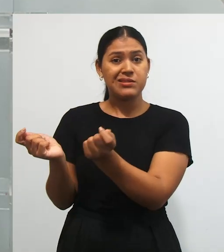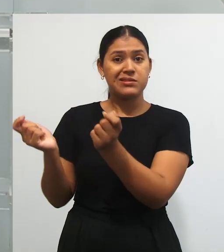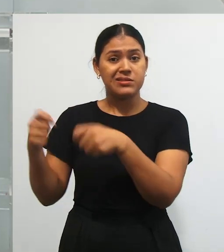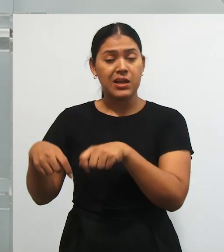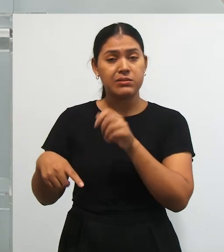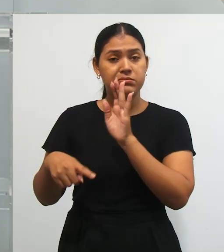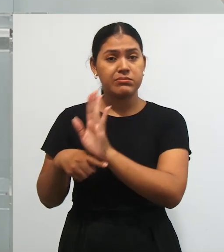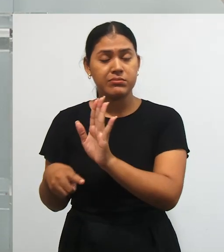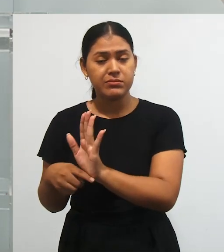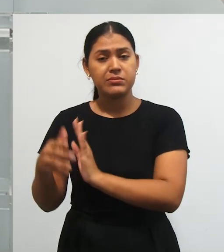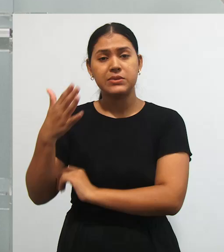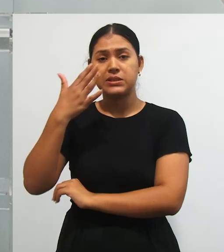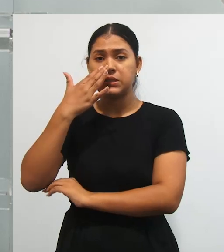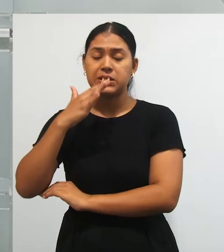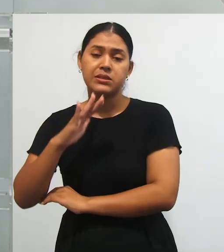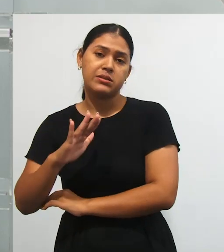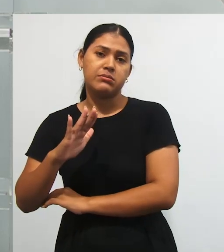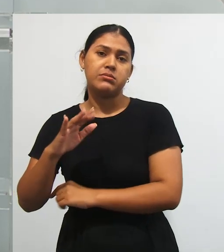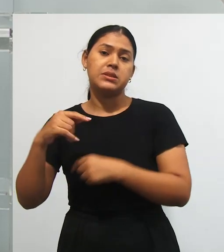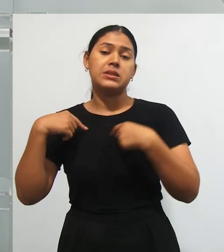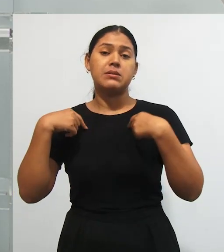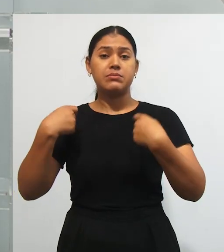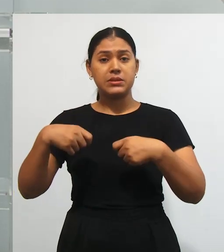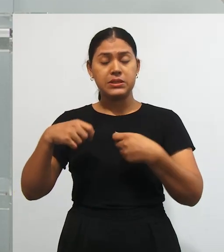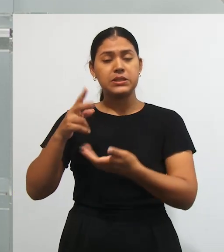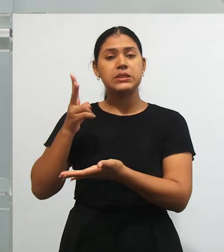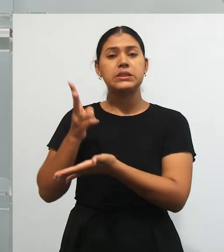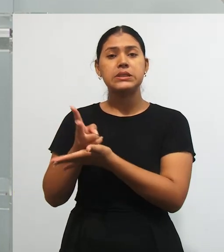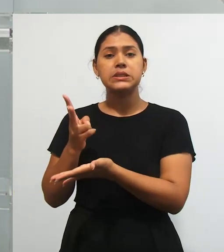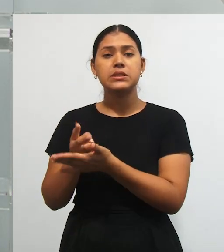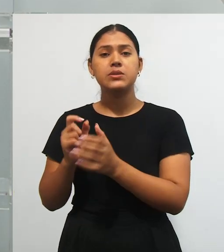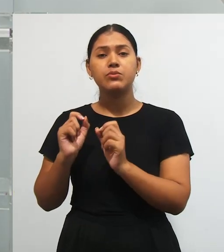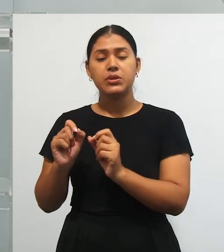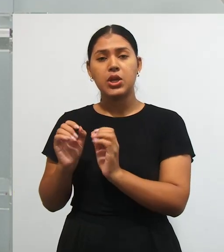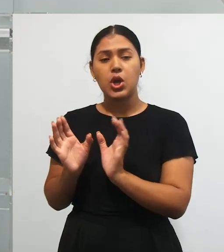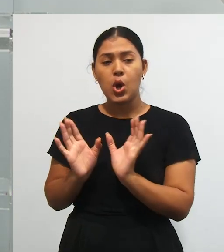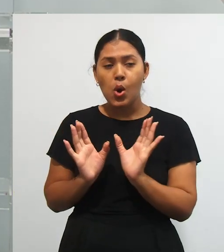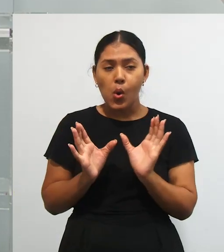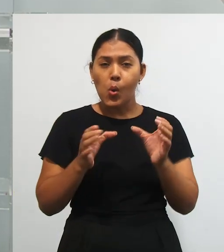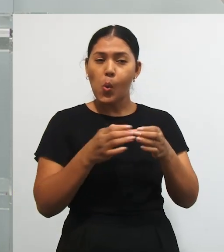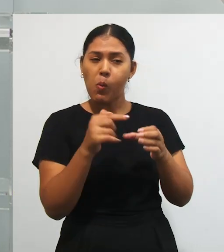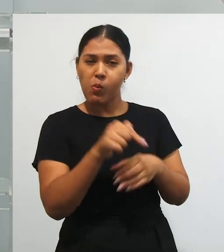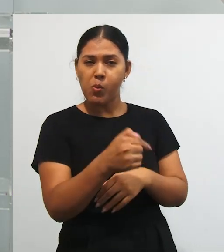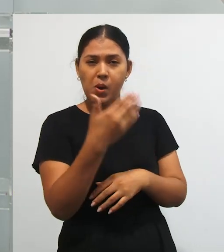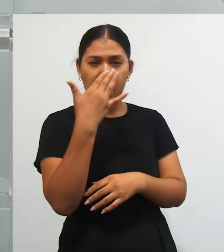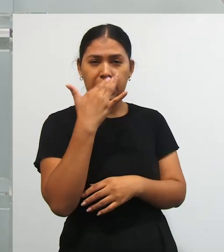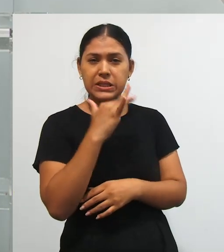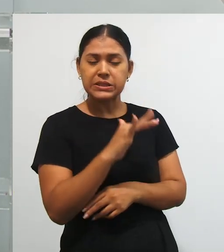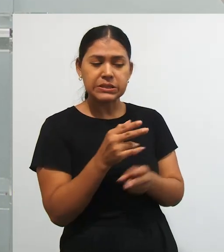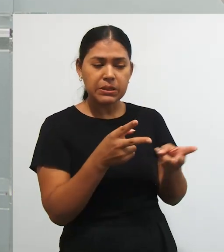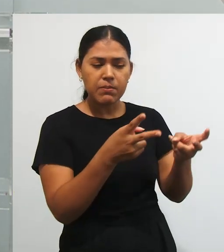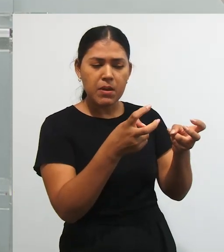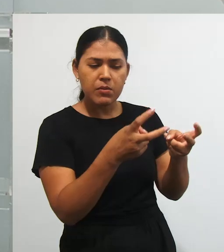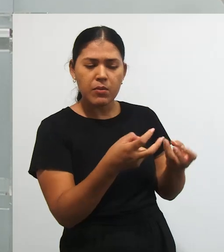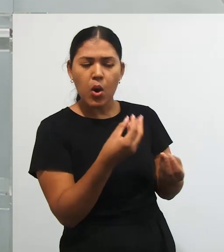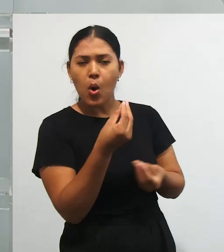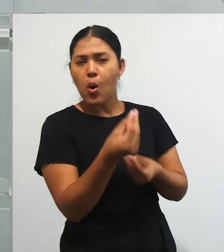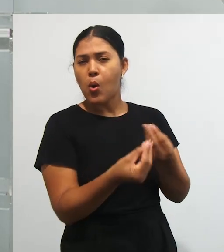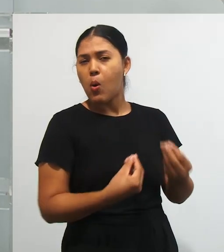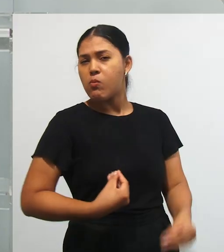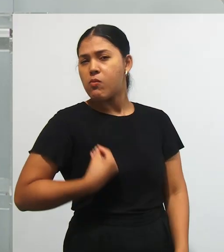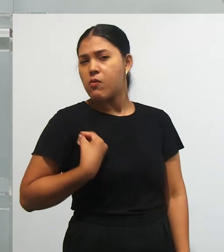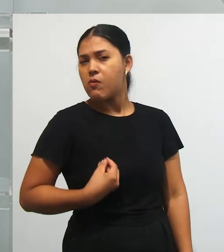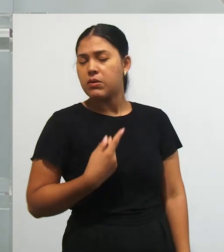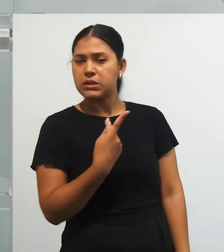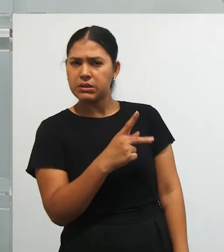ausência, o que mais? Você vai ter que estar com esse grupo para você entender quais são as dificuldades que eles estão